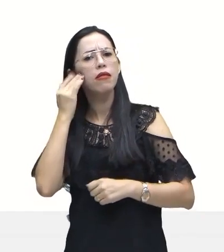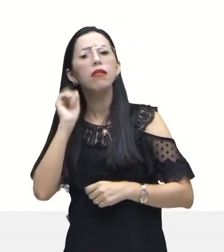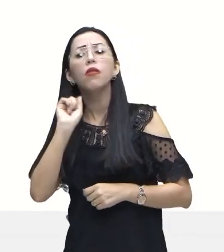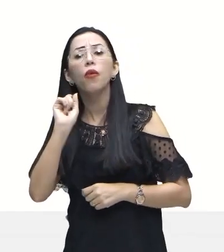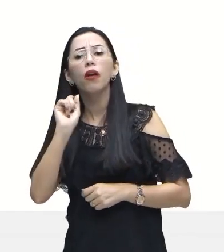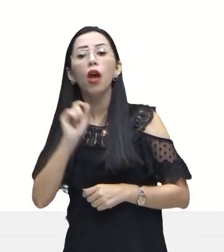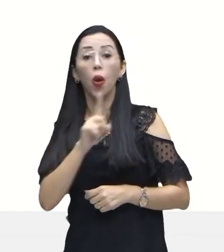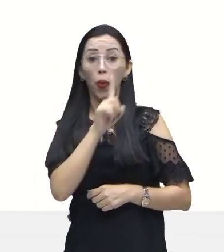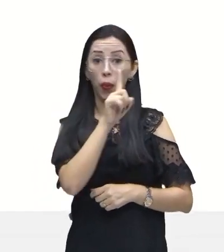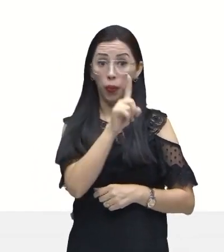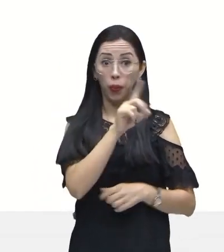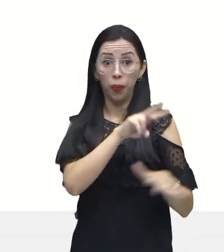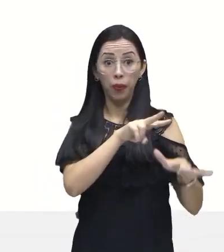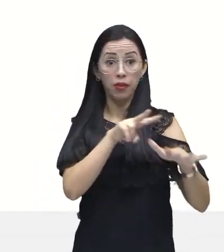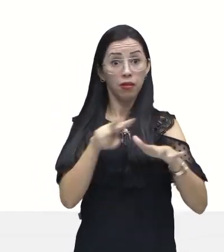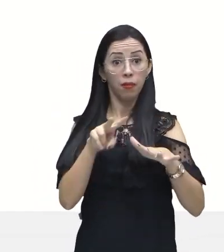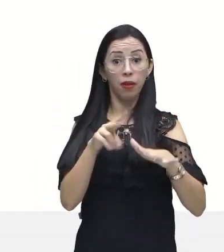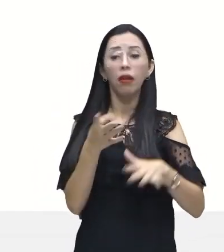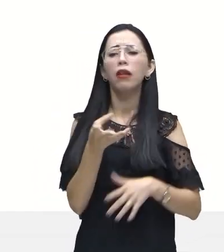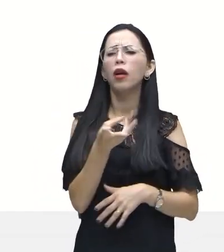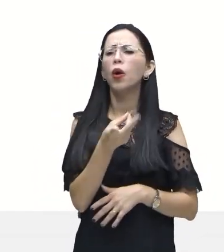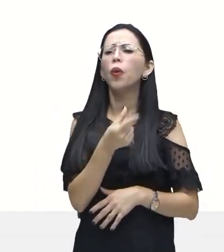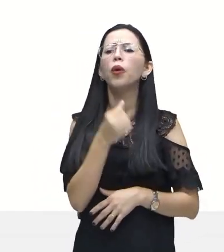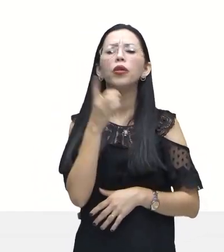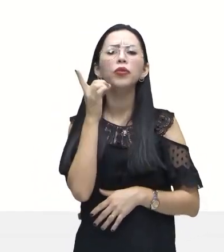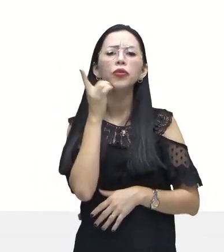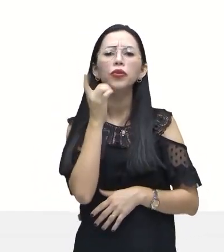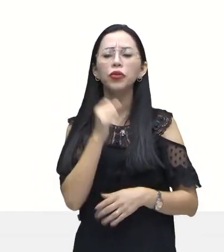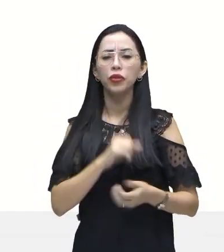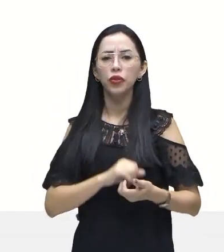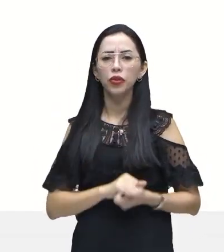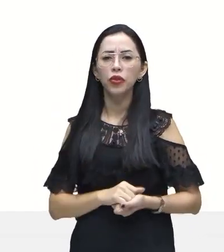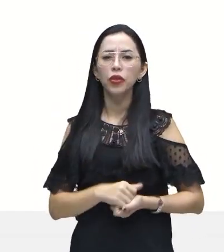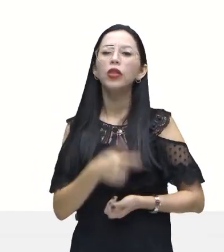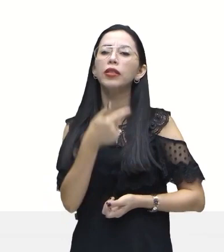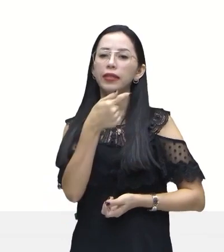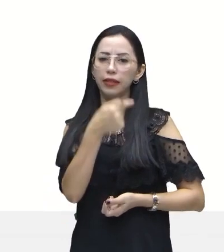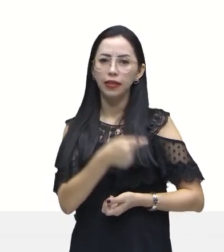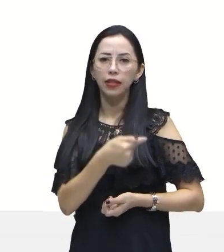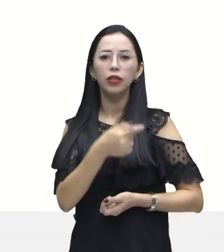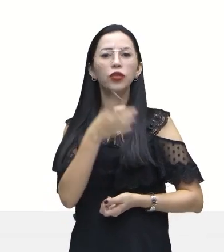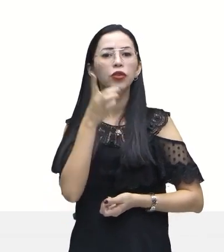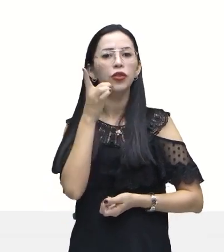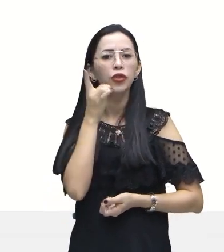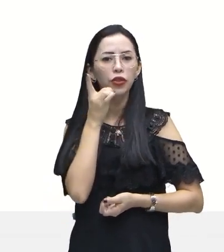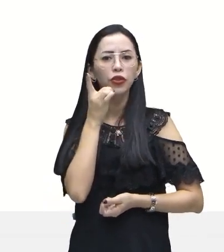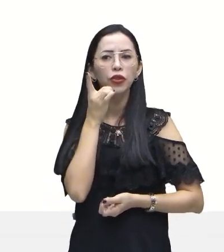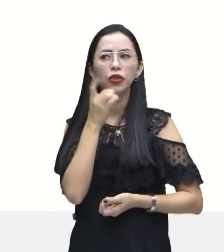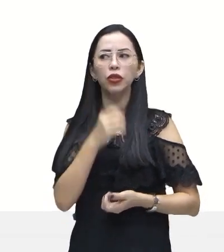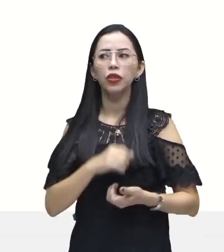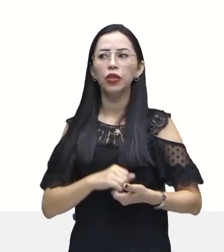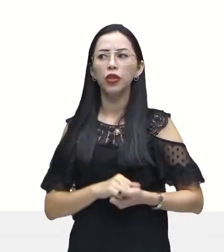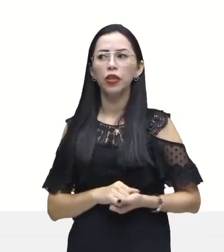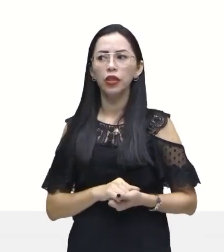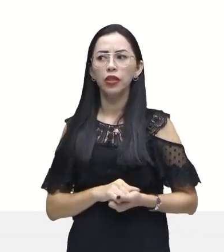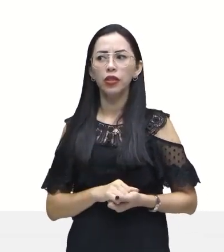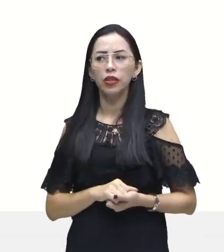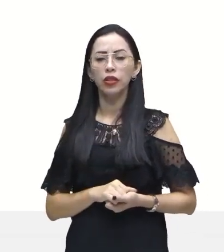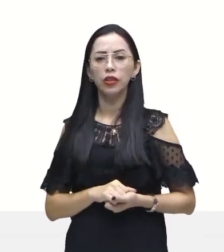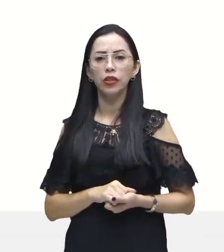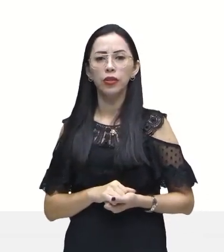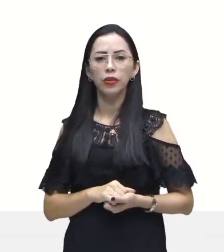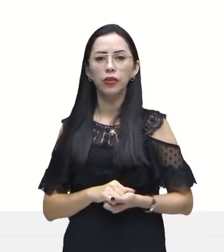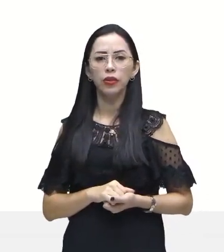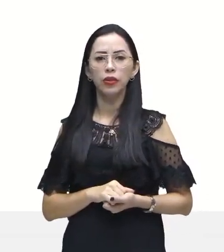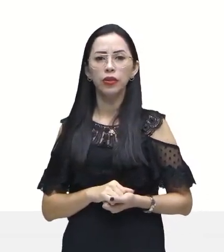semana? Acabamos de ver que uma semana tem o equivalente a 7 dias. E eu estou